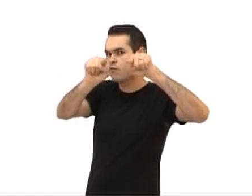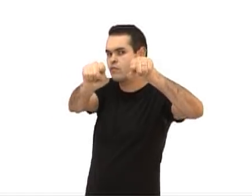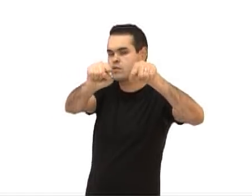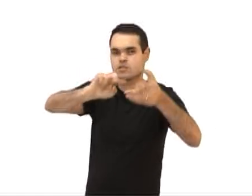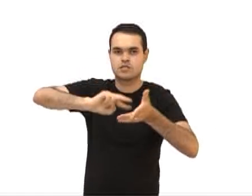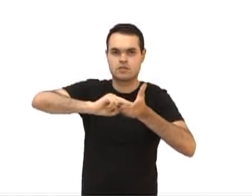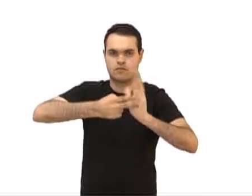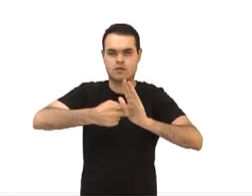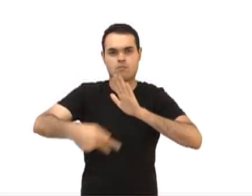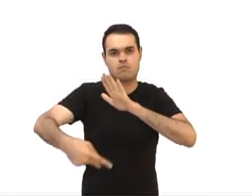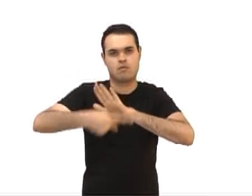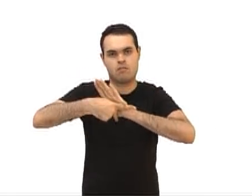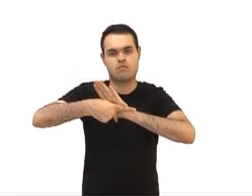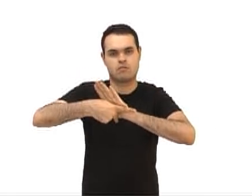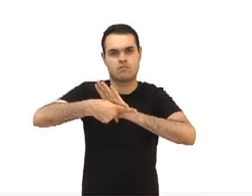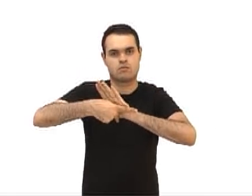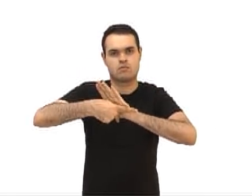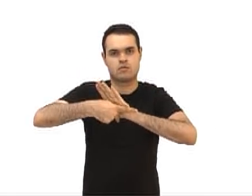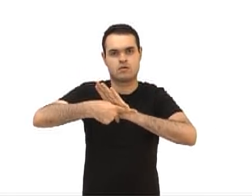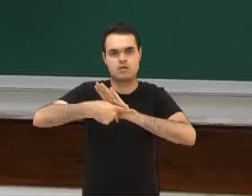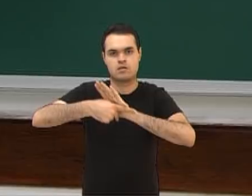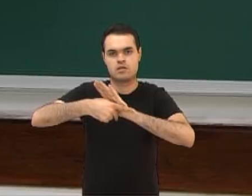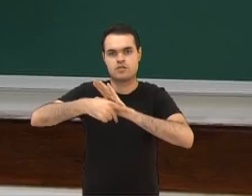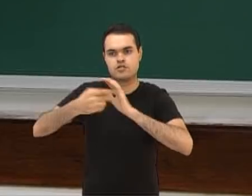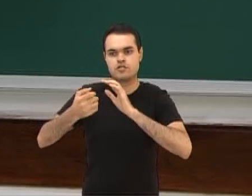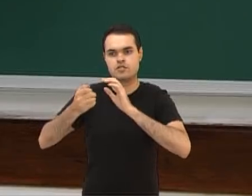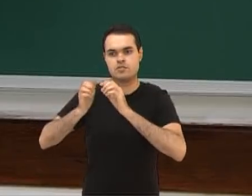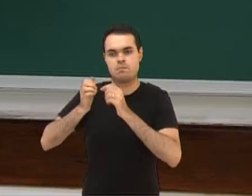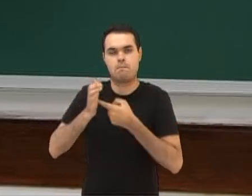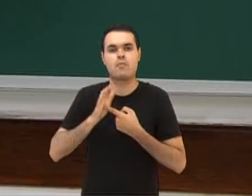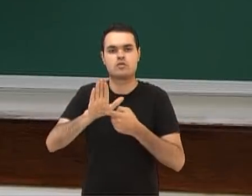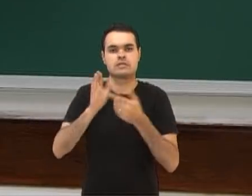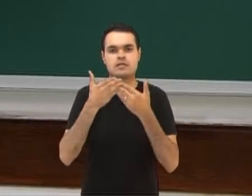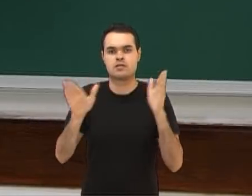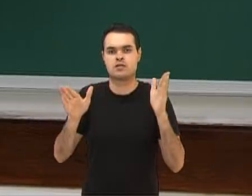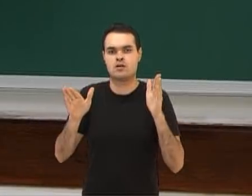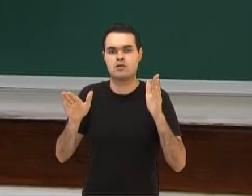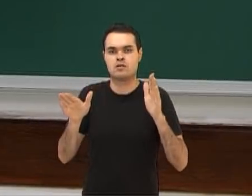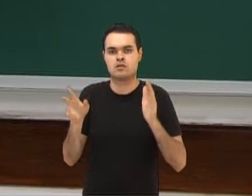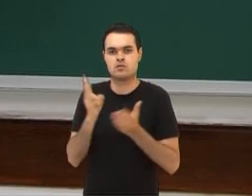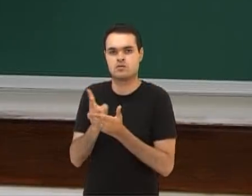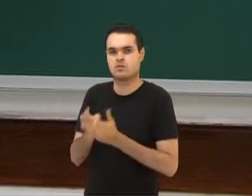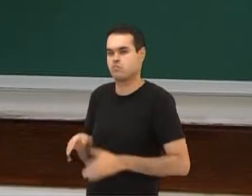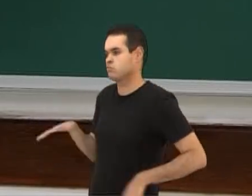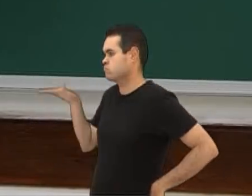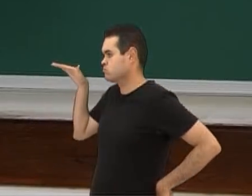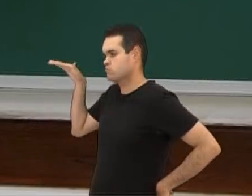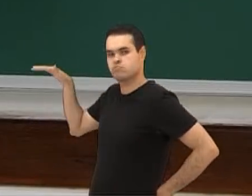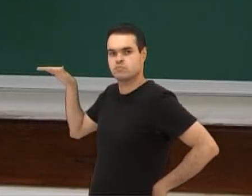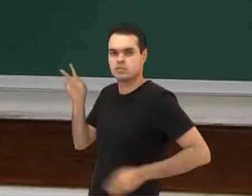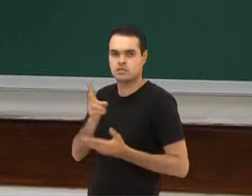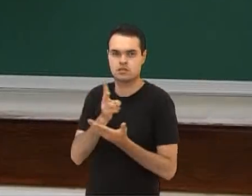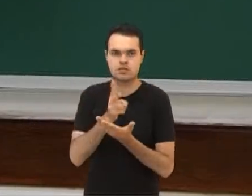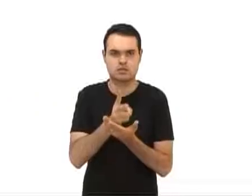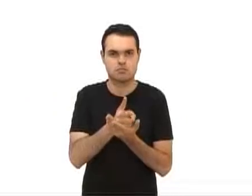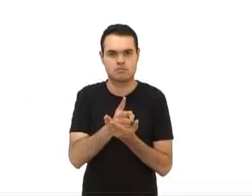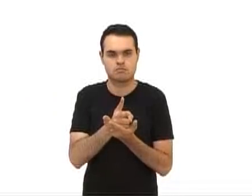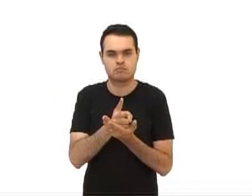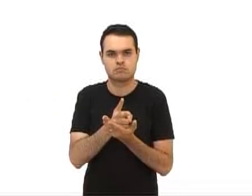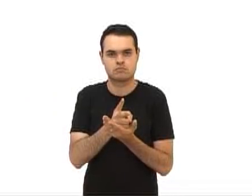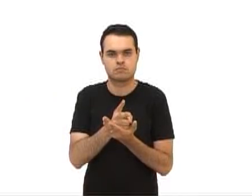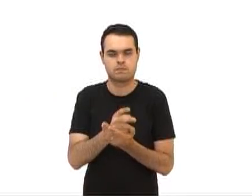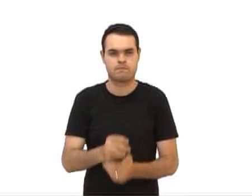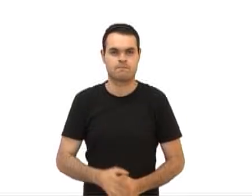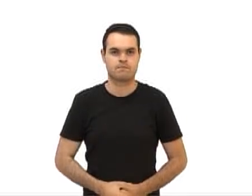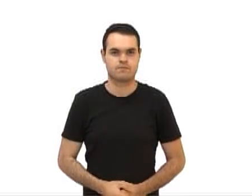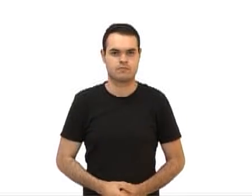é representado por seu aspecto mais revelador. E o corpo também, ele entra de lado, então fica aquele negócio do Egito, é proposital. No início,